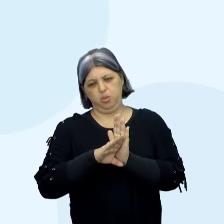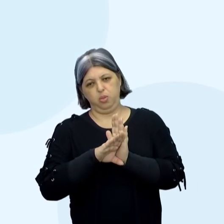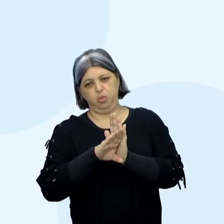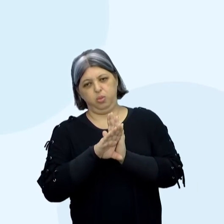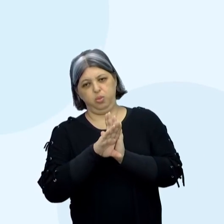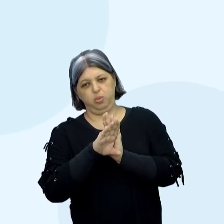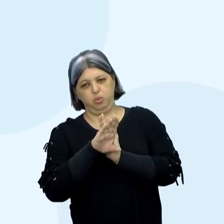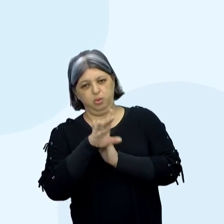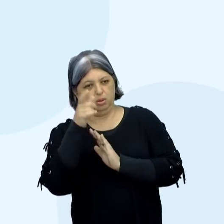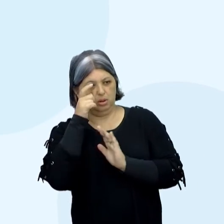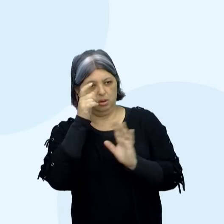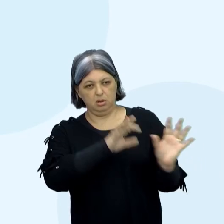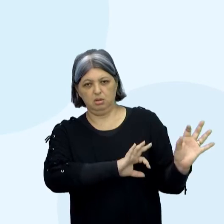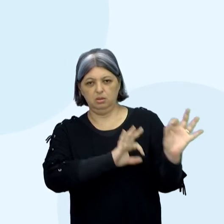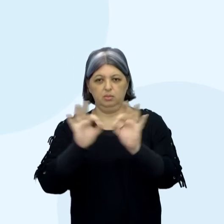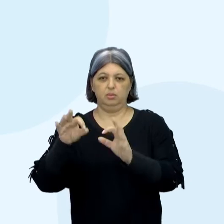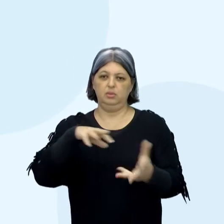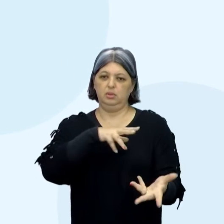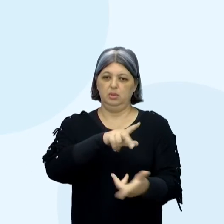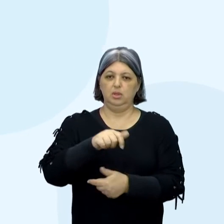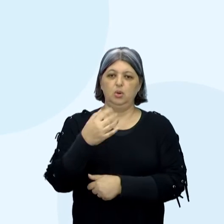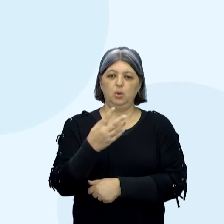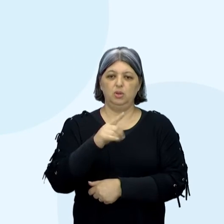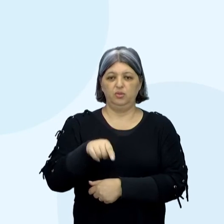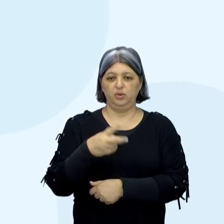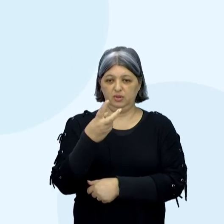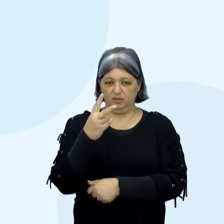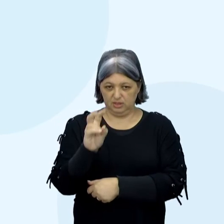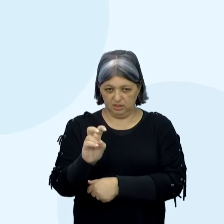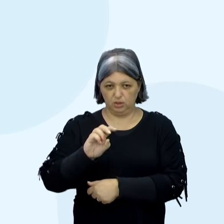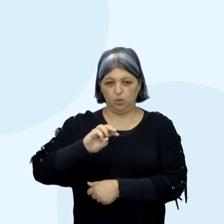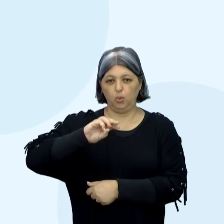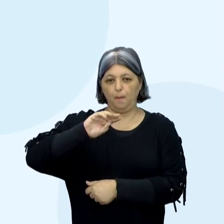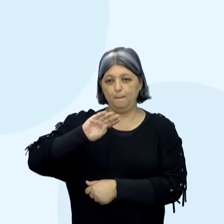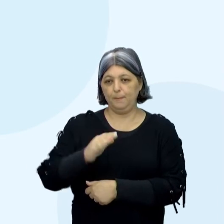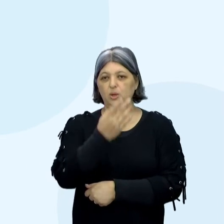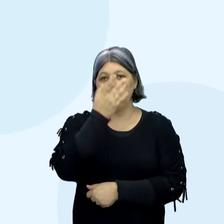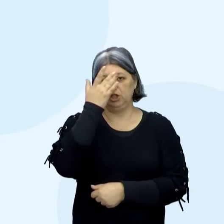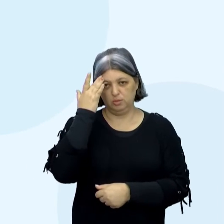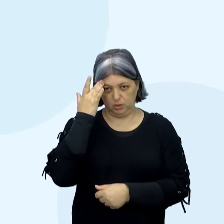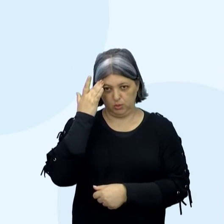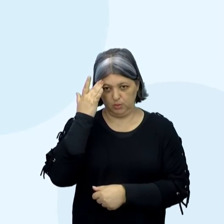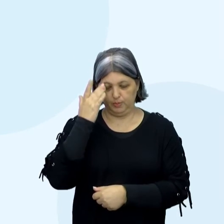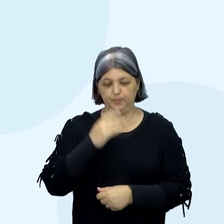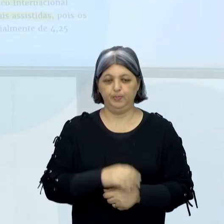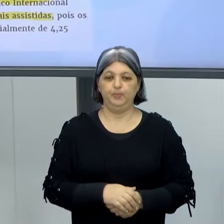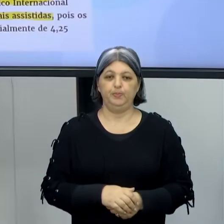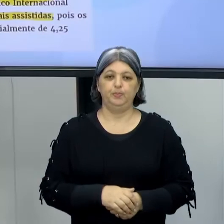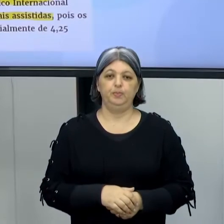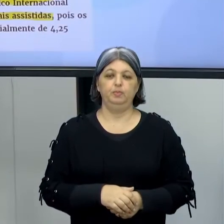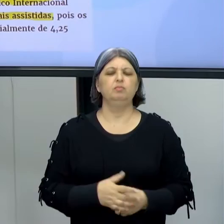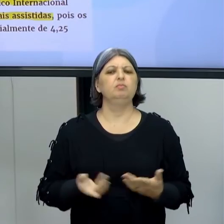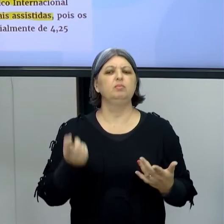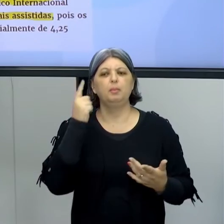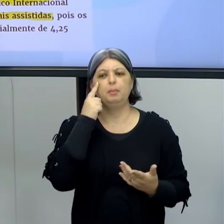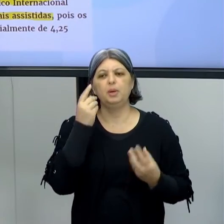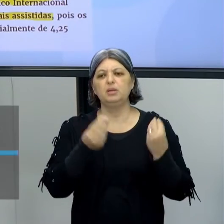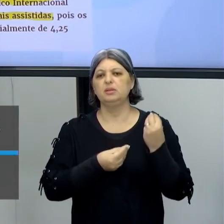acumulada mundialmente de 4,25 bilhões de pessoas. Então, aí a gente